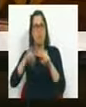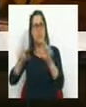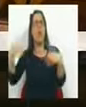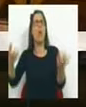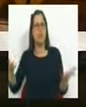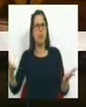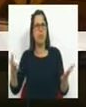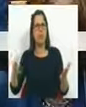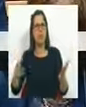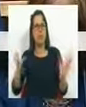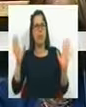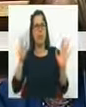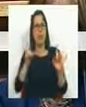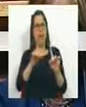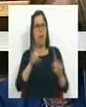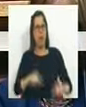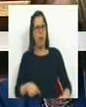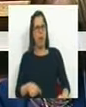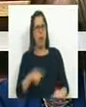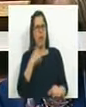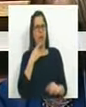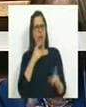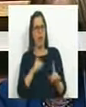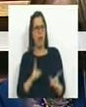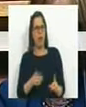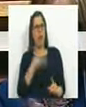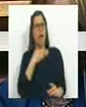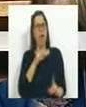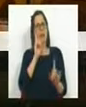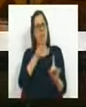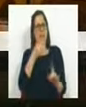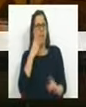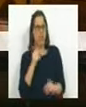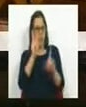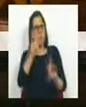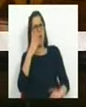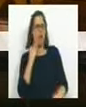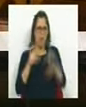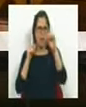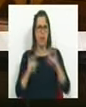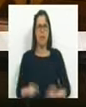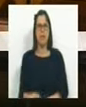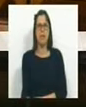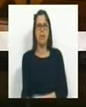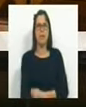outros? Não ouvi tão contente que eu vou pisar a bancarrota. Tenha de cor, Sr. Deputado, tenha de cor.